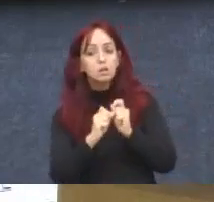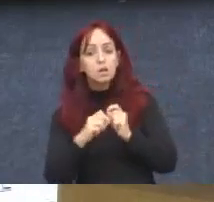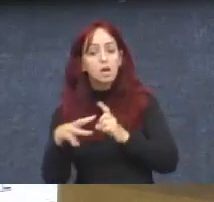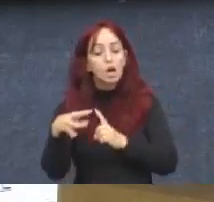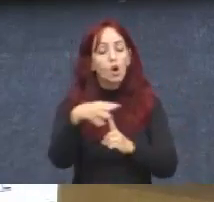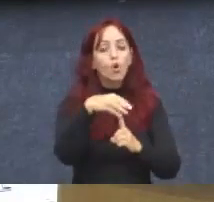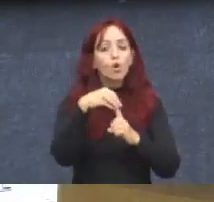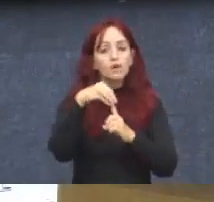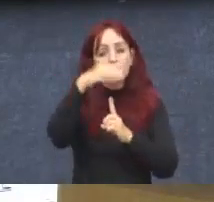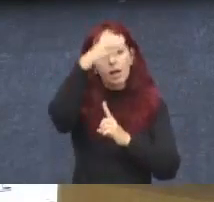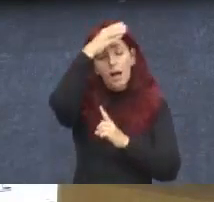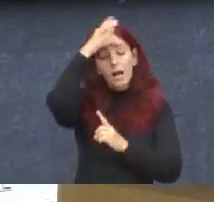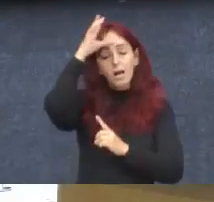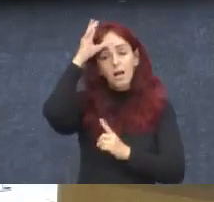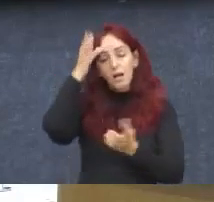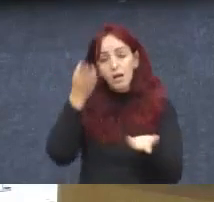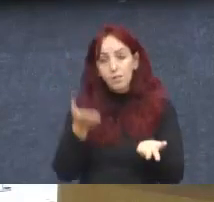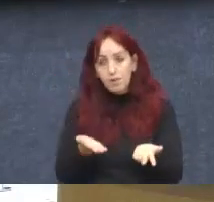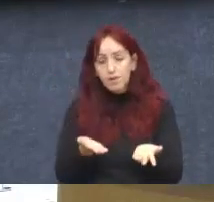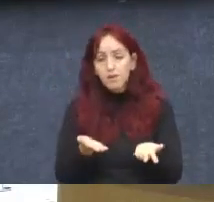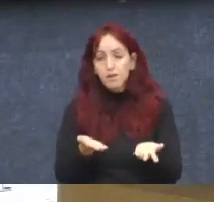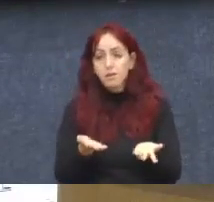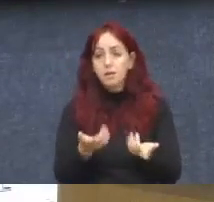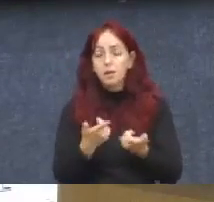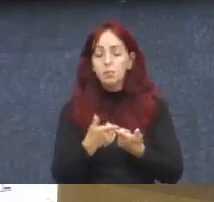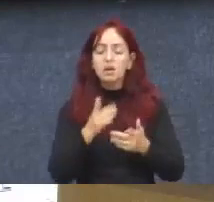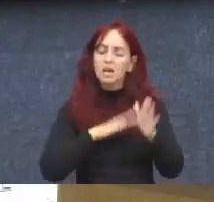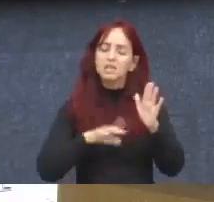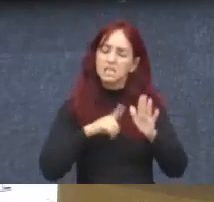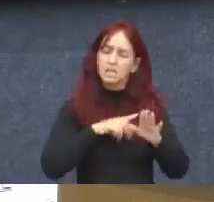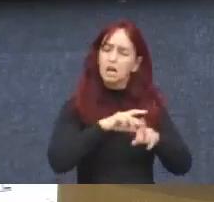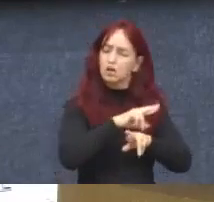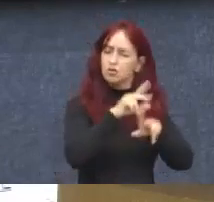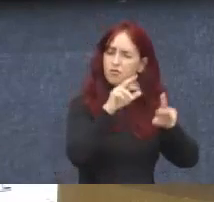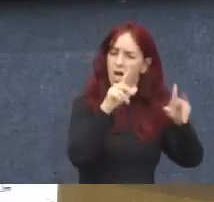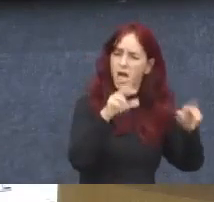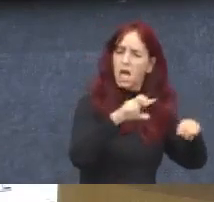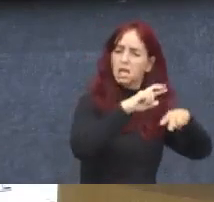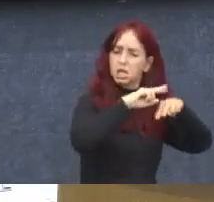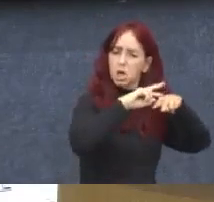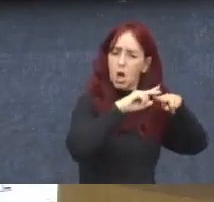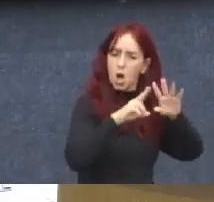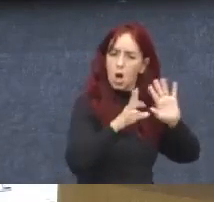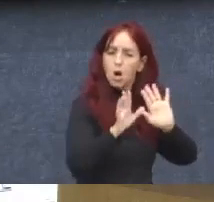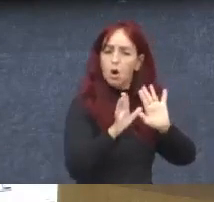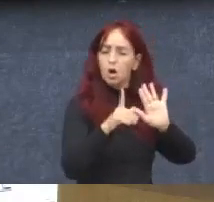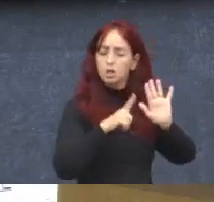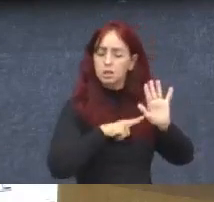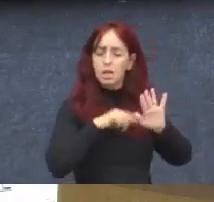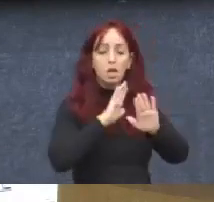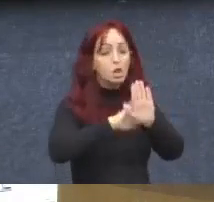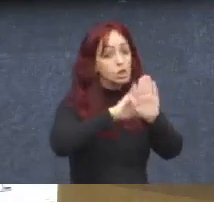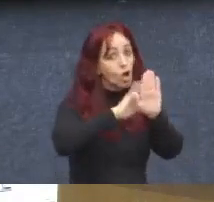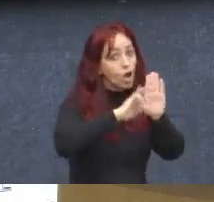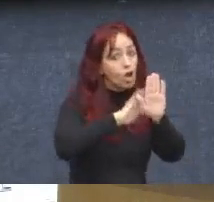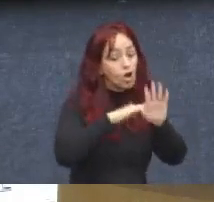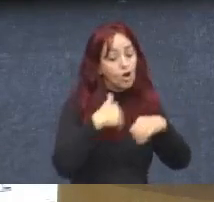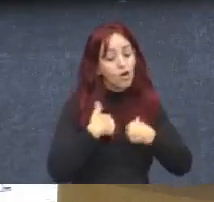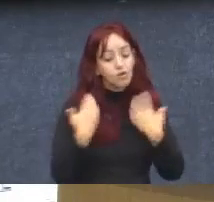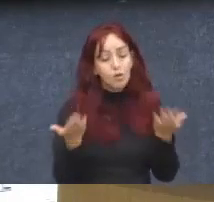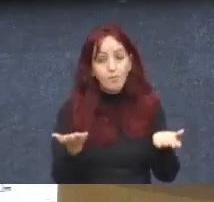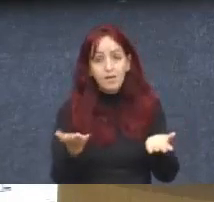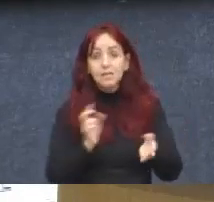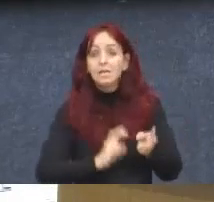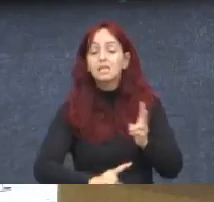a Câmara, apesar de todas as diferenças ideológicas que aqui desfilam, mas